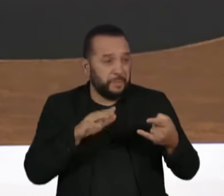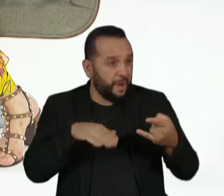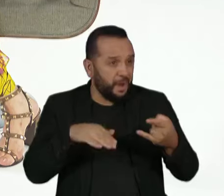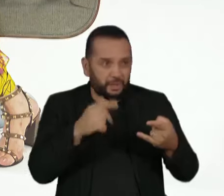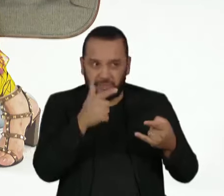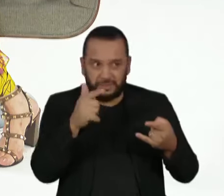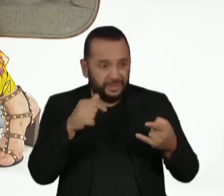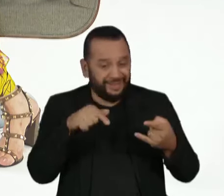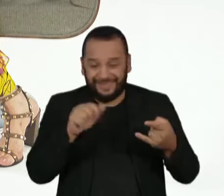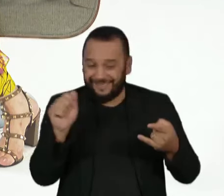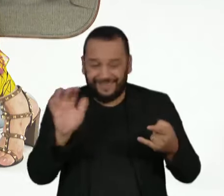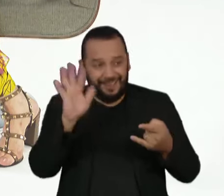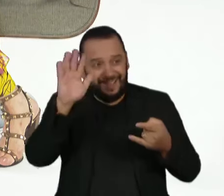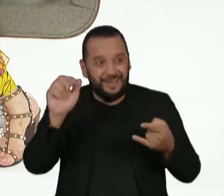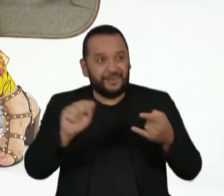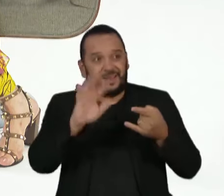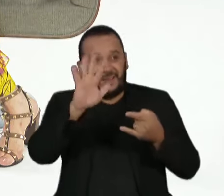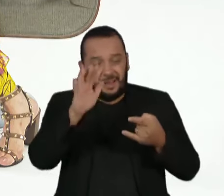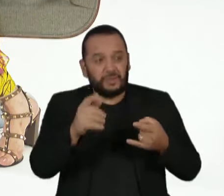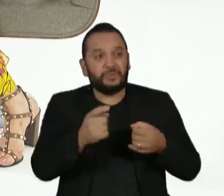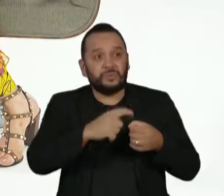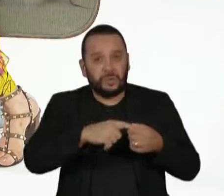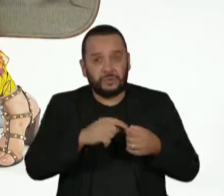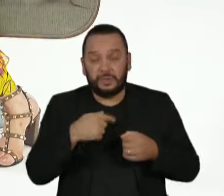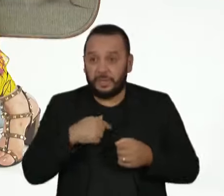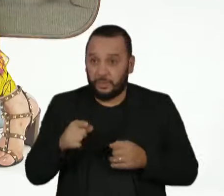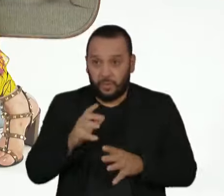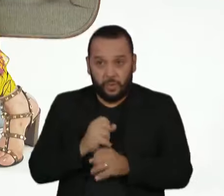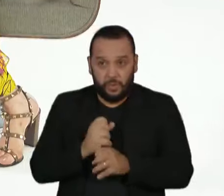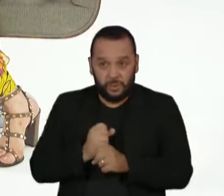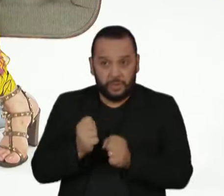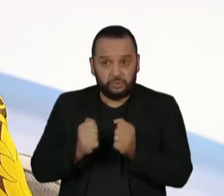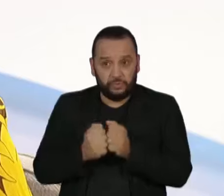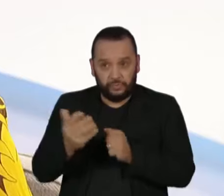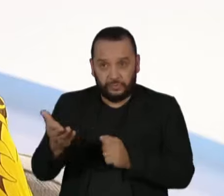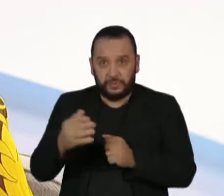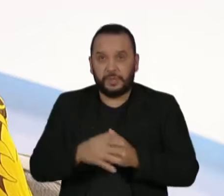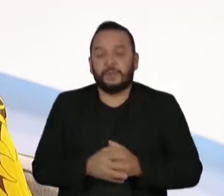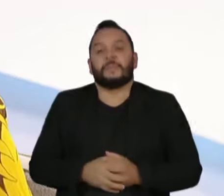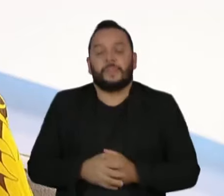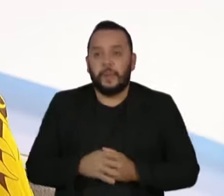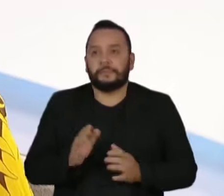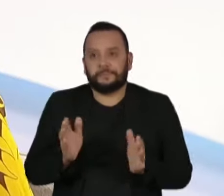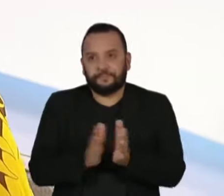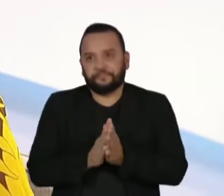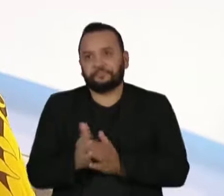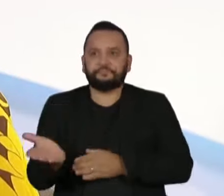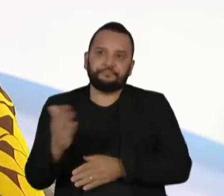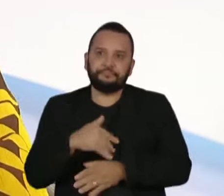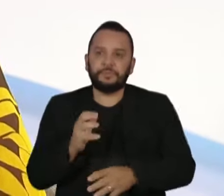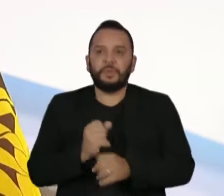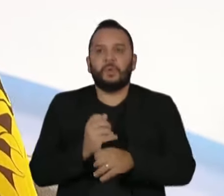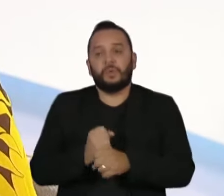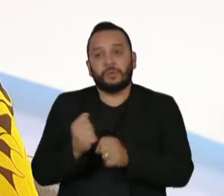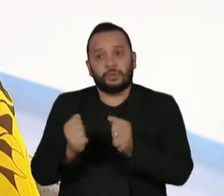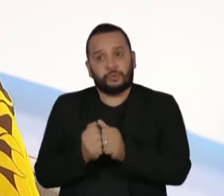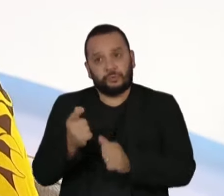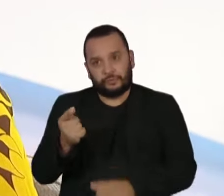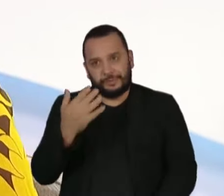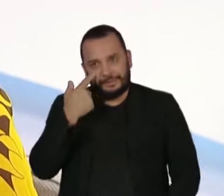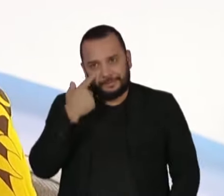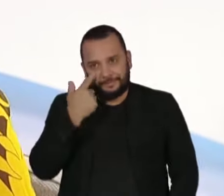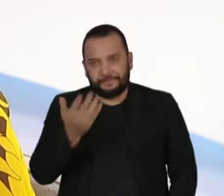mais acessíveis, etc. Vou fazer a conta com vocês. Vamos lá. Tá? Vou fazer as contas com vocês. Vocês vão me dizer se isso é